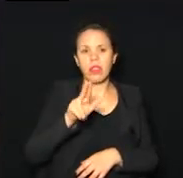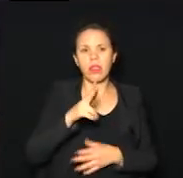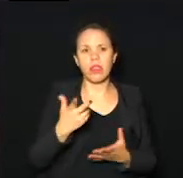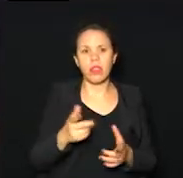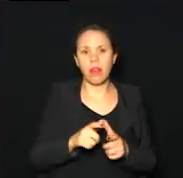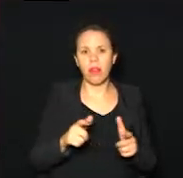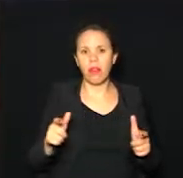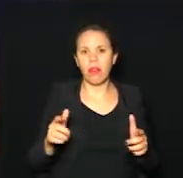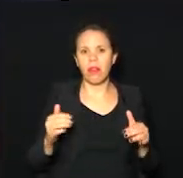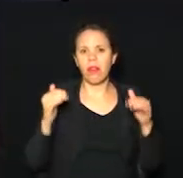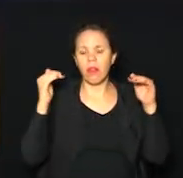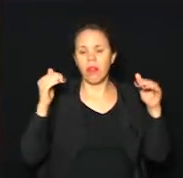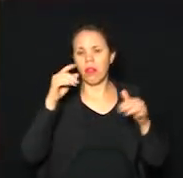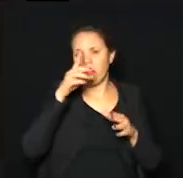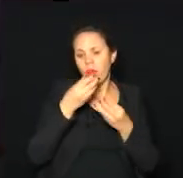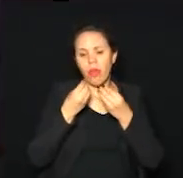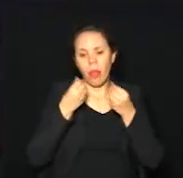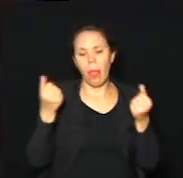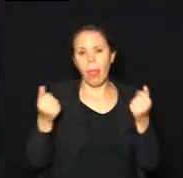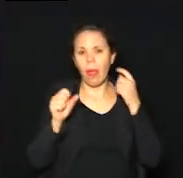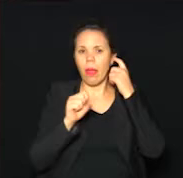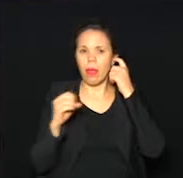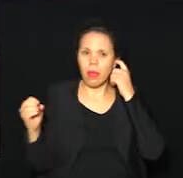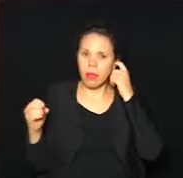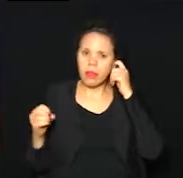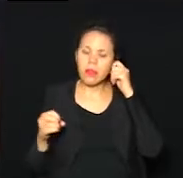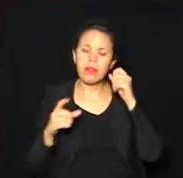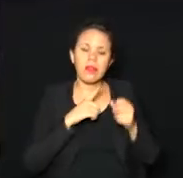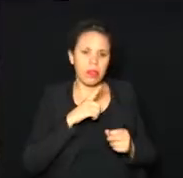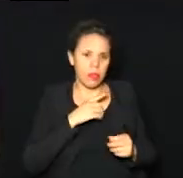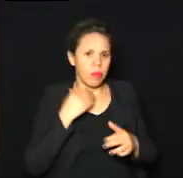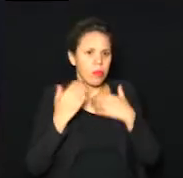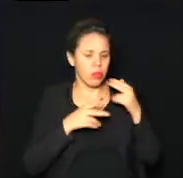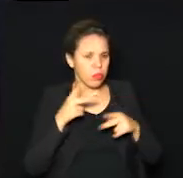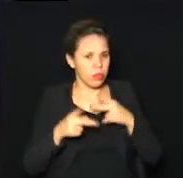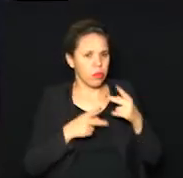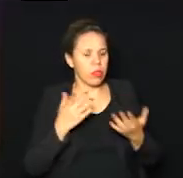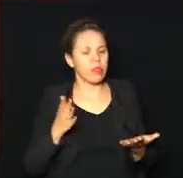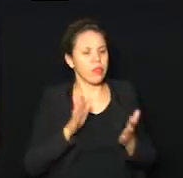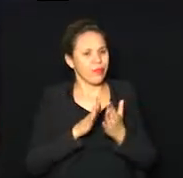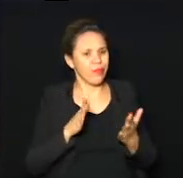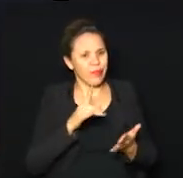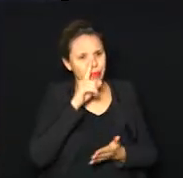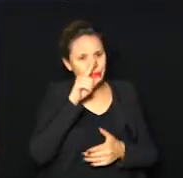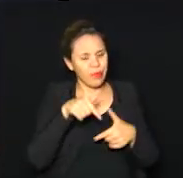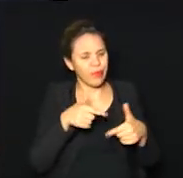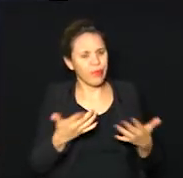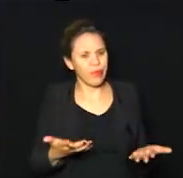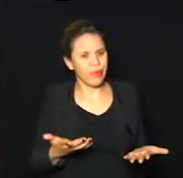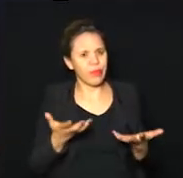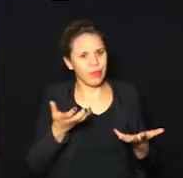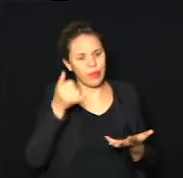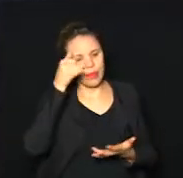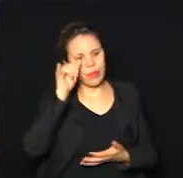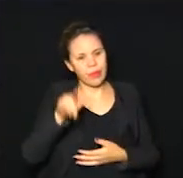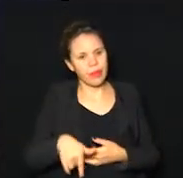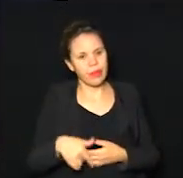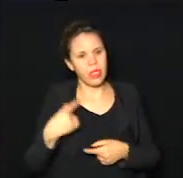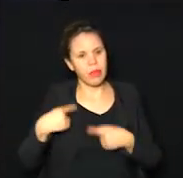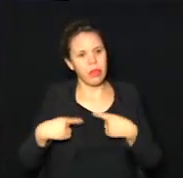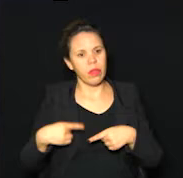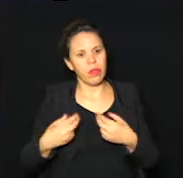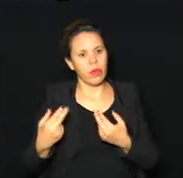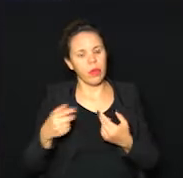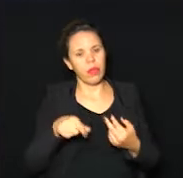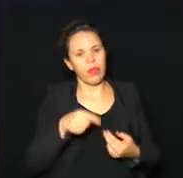altíssima qualidade. Mas desses 80 tem morte de pessoas que estão na ponta. E é isso que nós queremos evitar. Debates como essa,